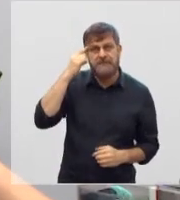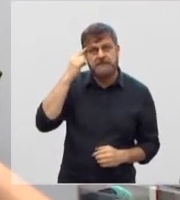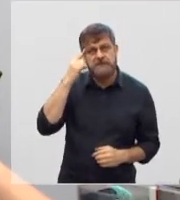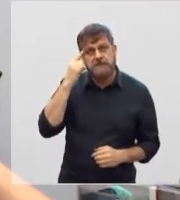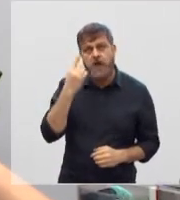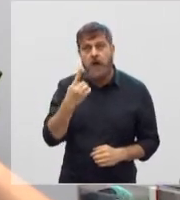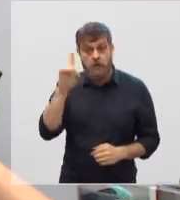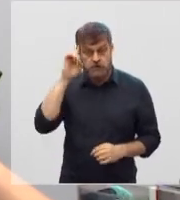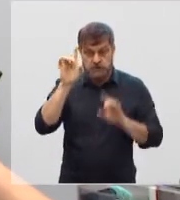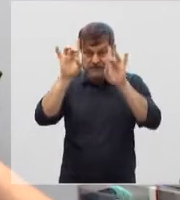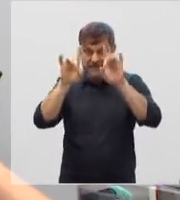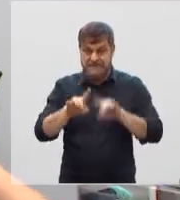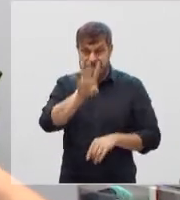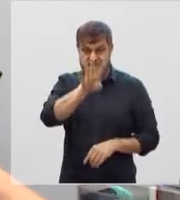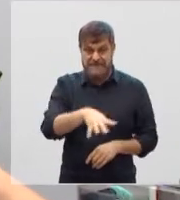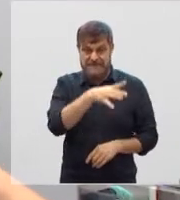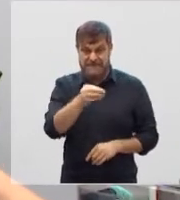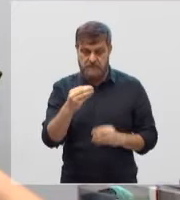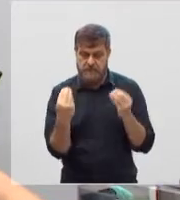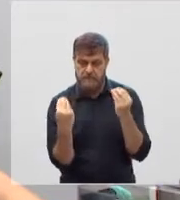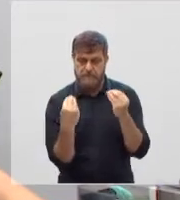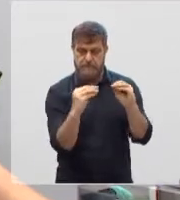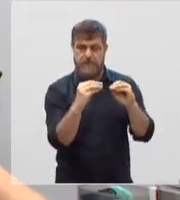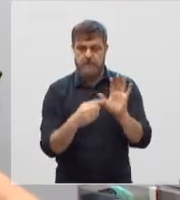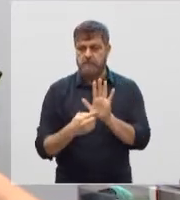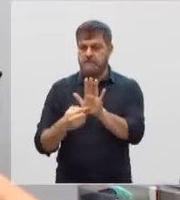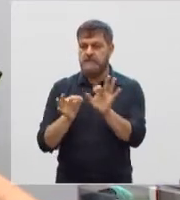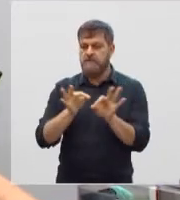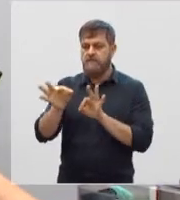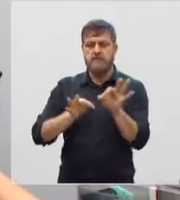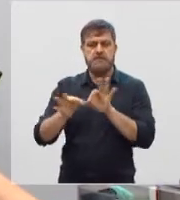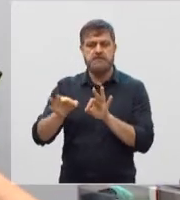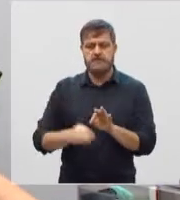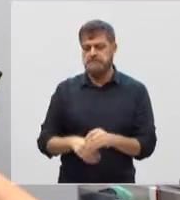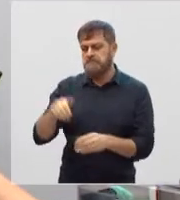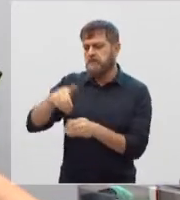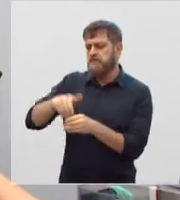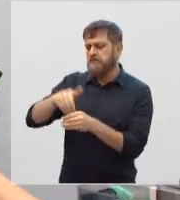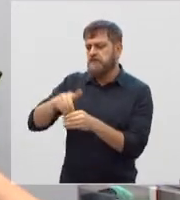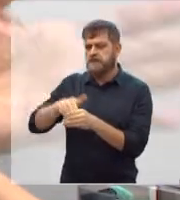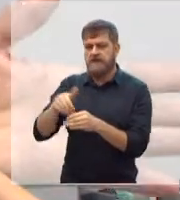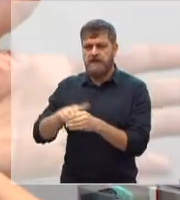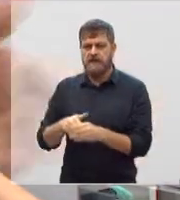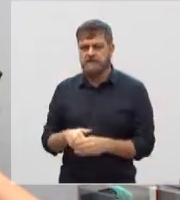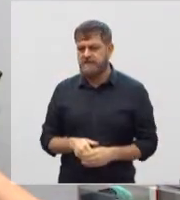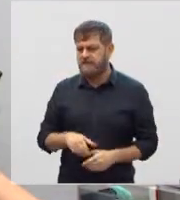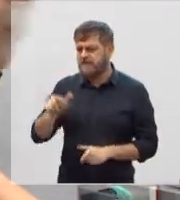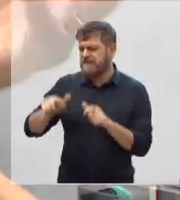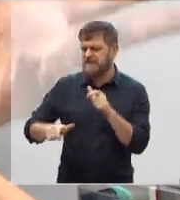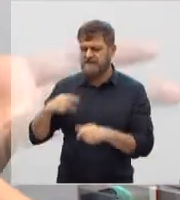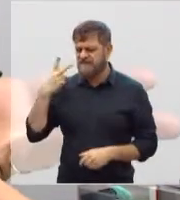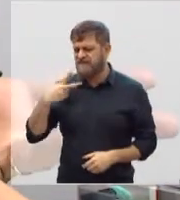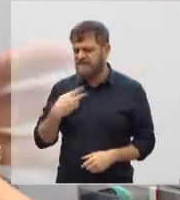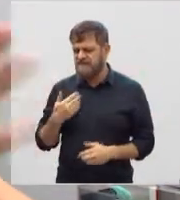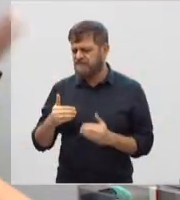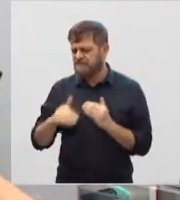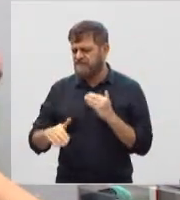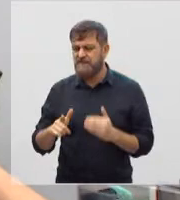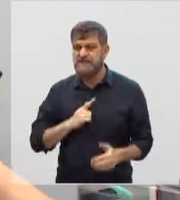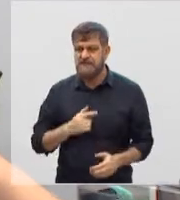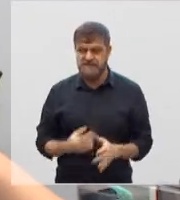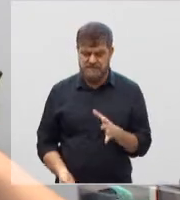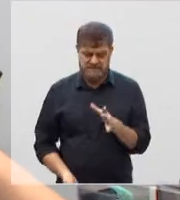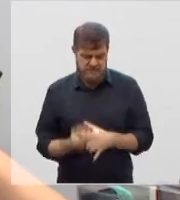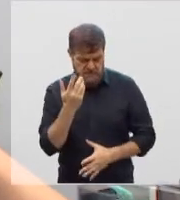dia para fazer parte do calendário oficial de eventos, era só apresentar o projeto e era votado, porque quem que ia votar contra? Então